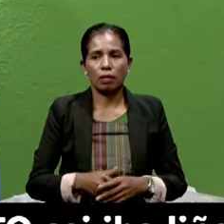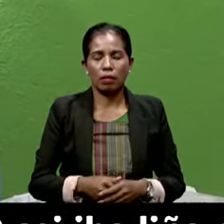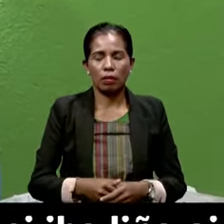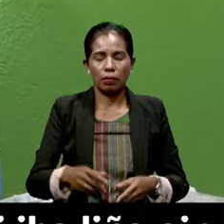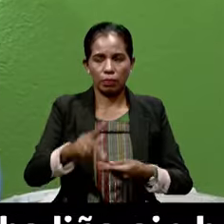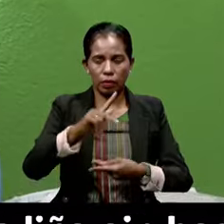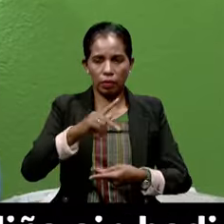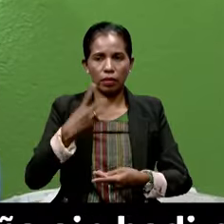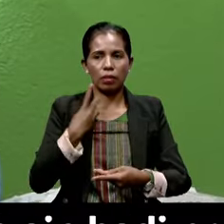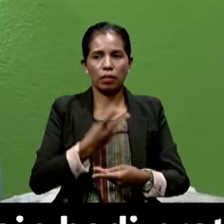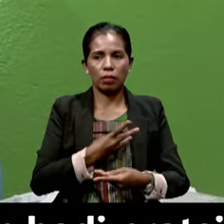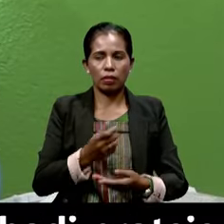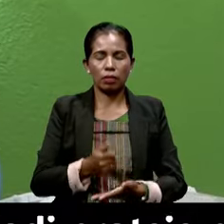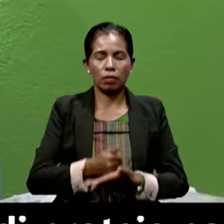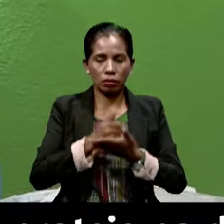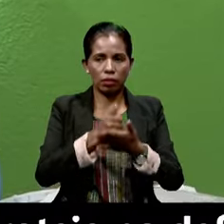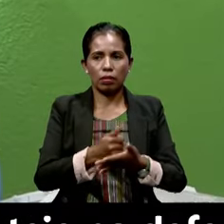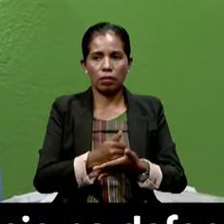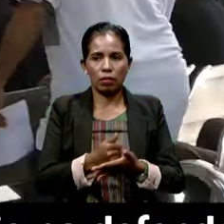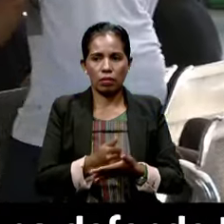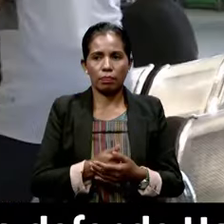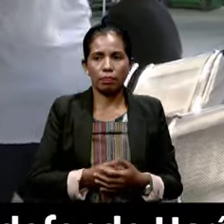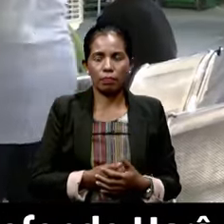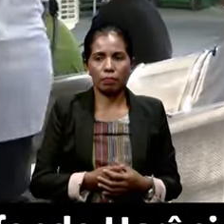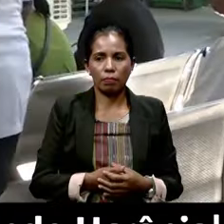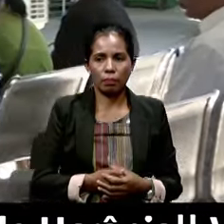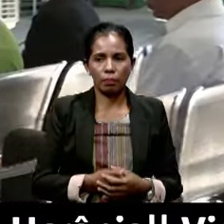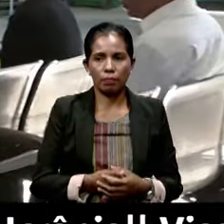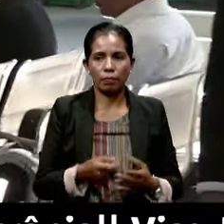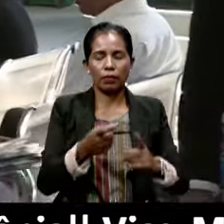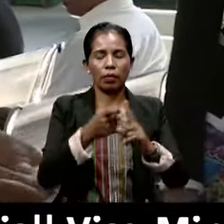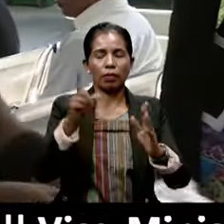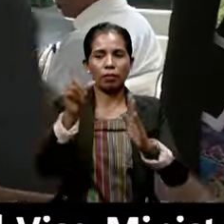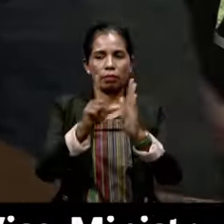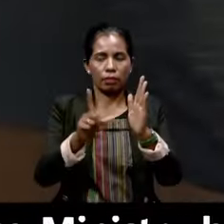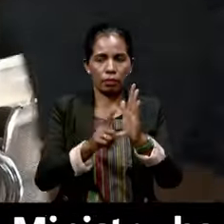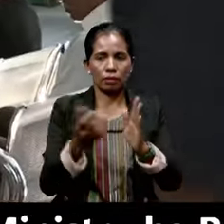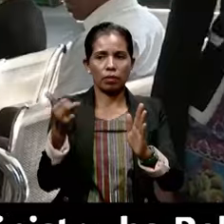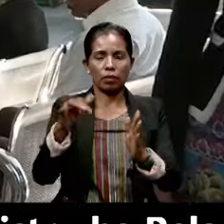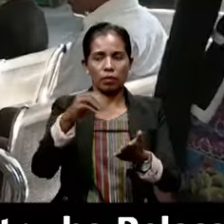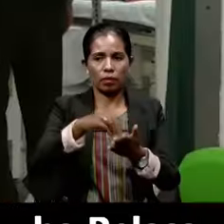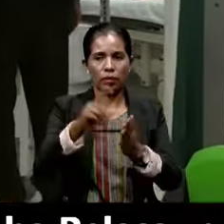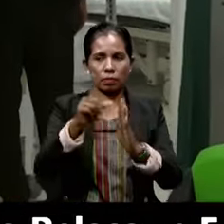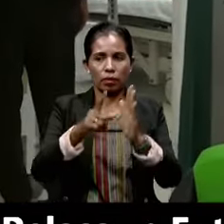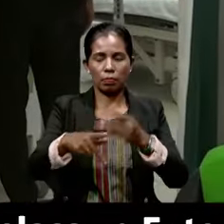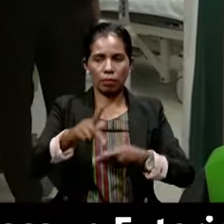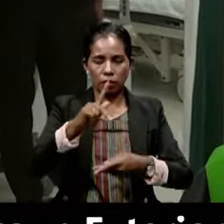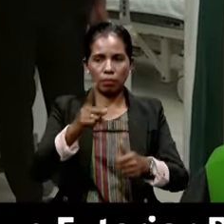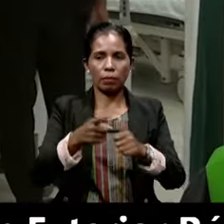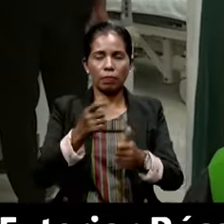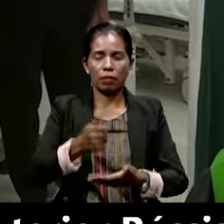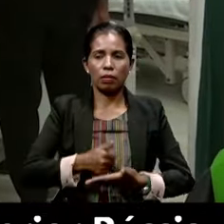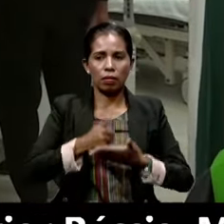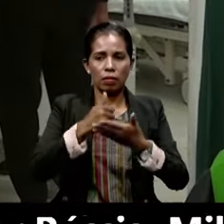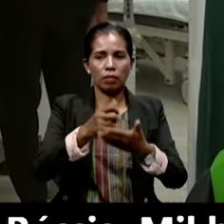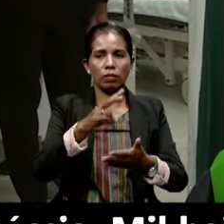protese ita ita da tu salvane protese ita Além de husi legislador sira atu kria lei proteção primeiro socorro,